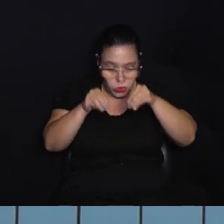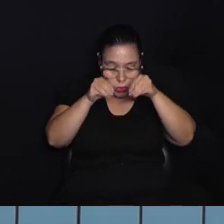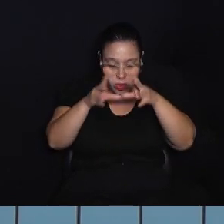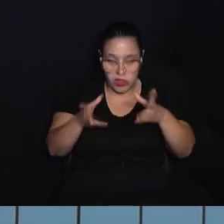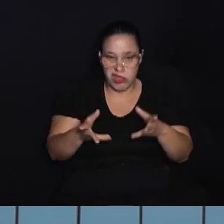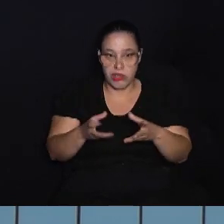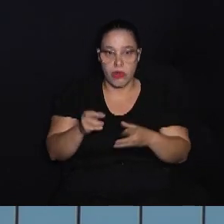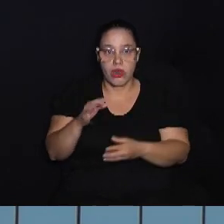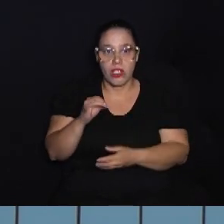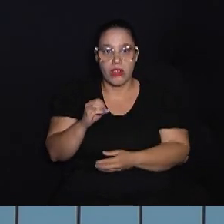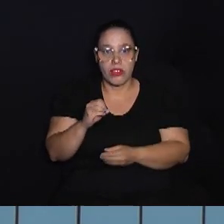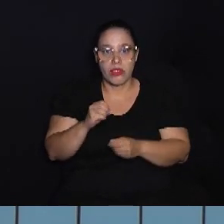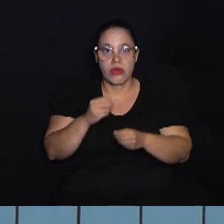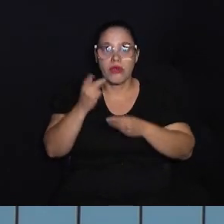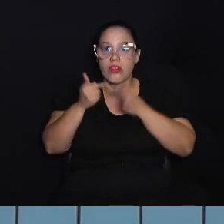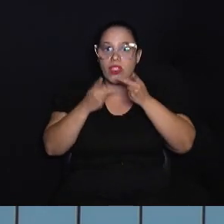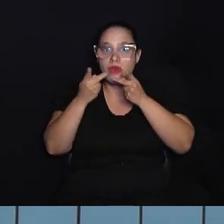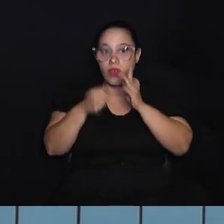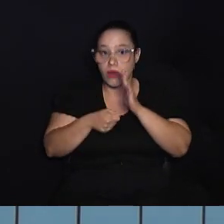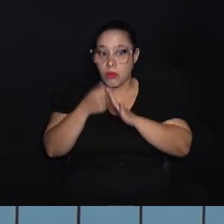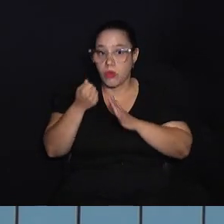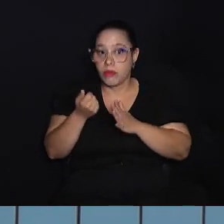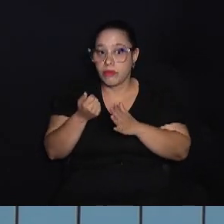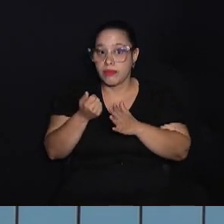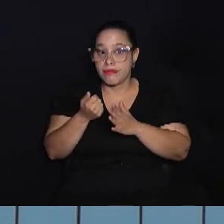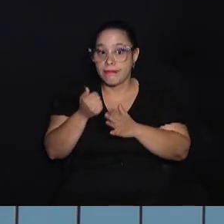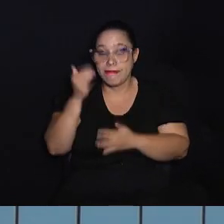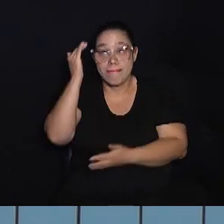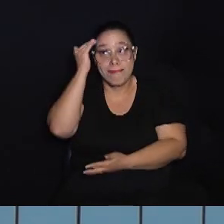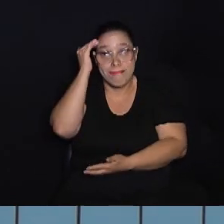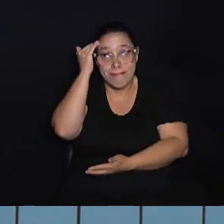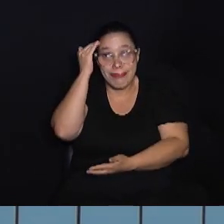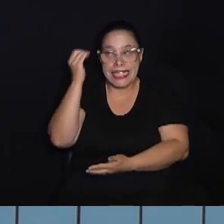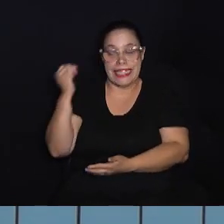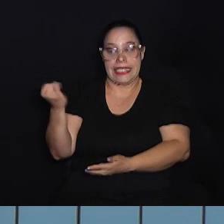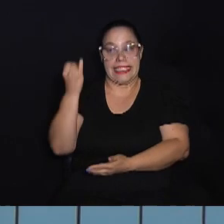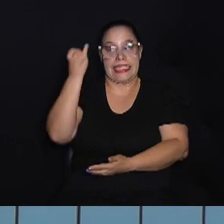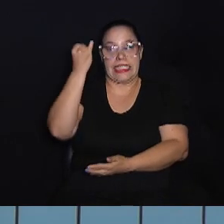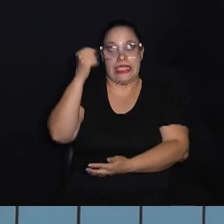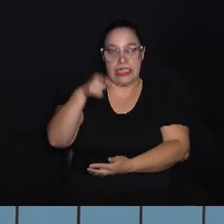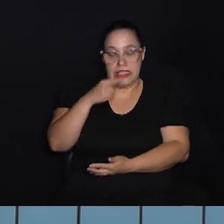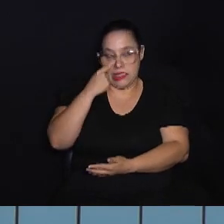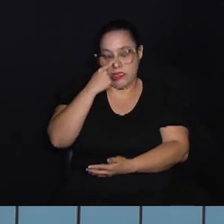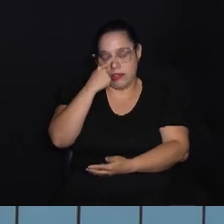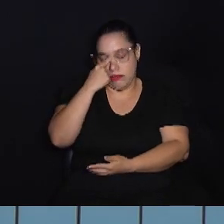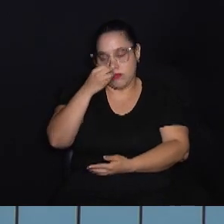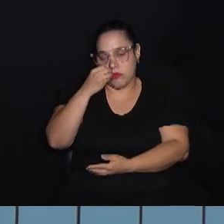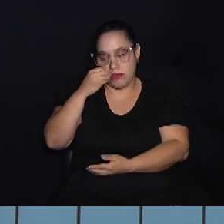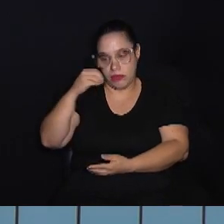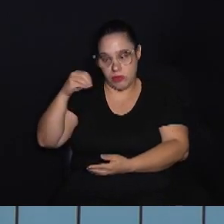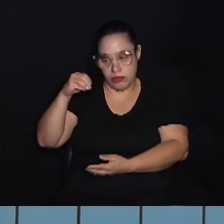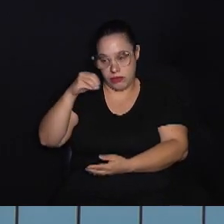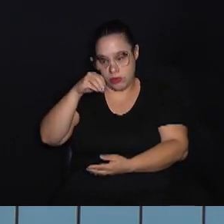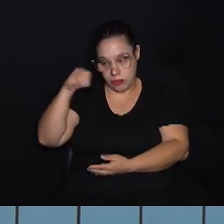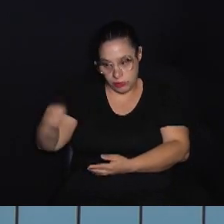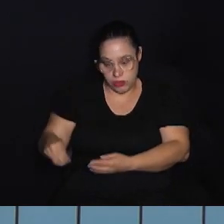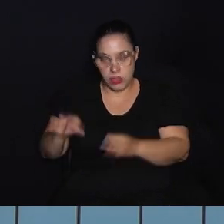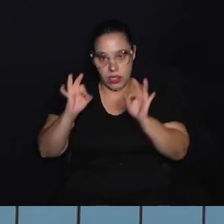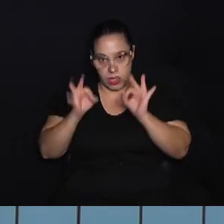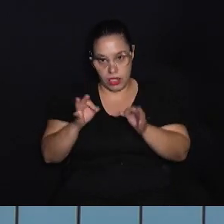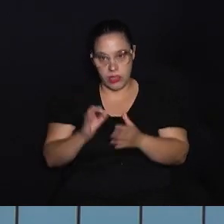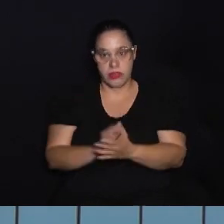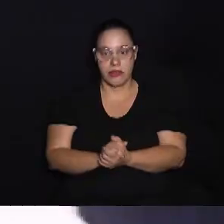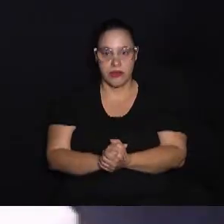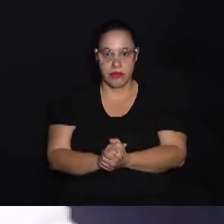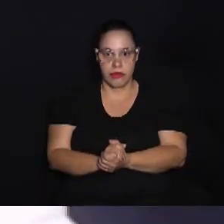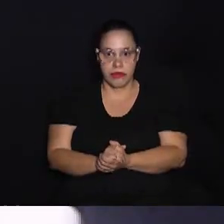que tem nas composições dos eletrônicos? Queria que você falasse um pouquinho para a gente ter a noção da importância disso, desse descarte correto.